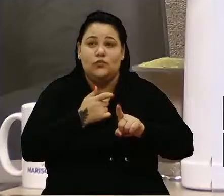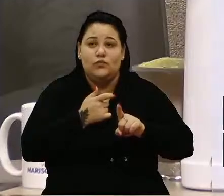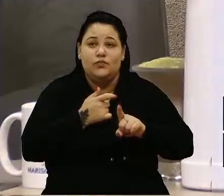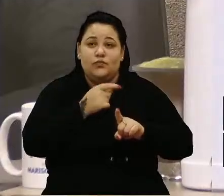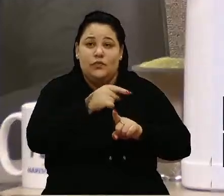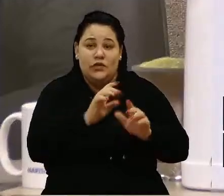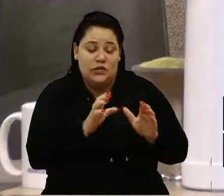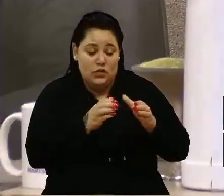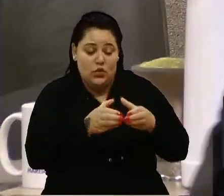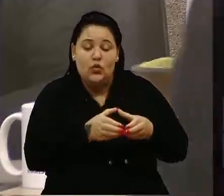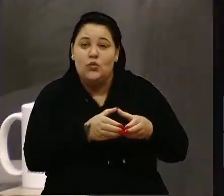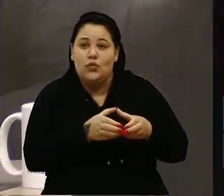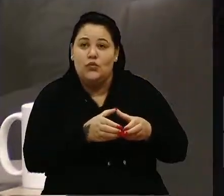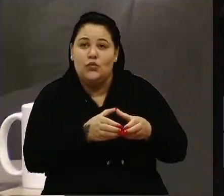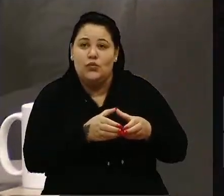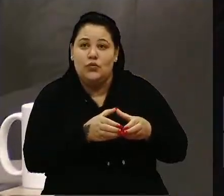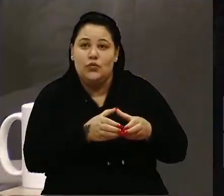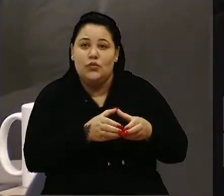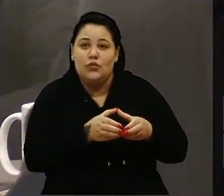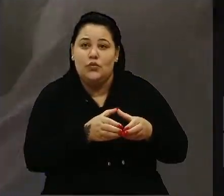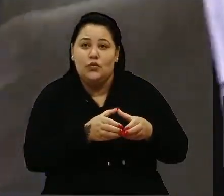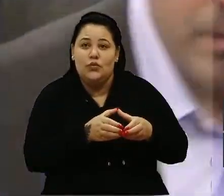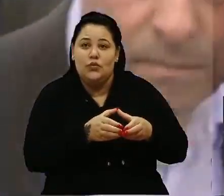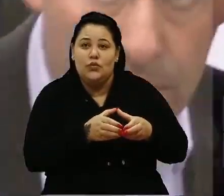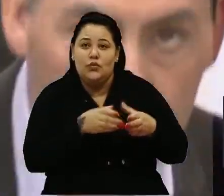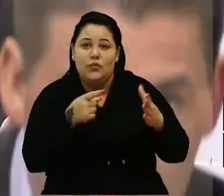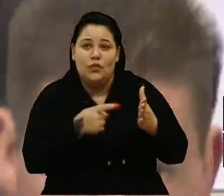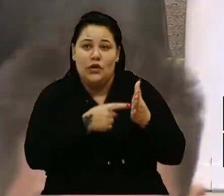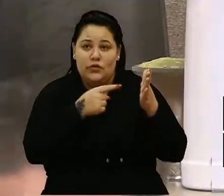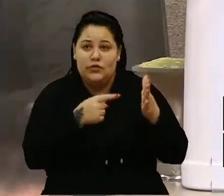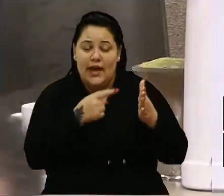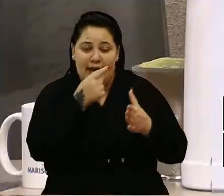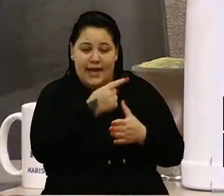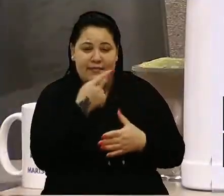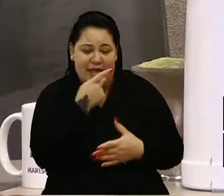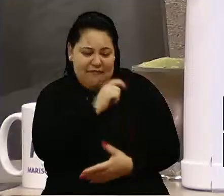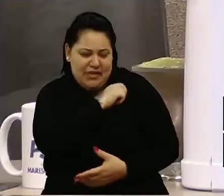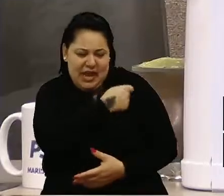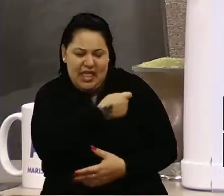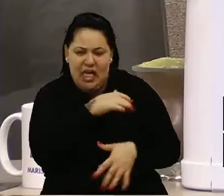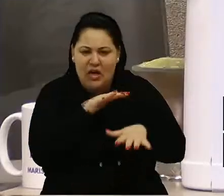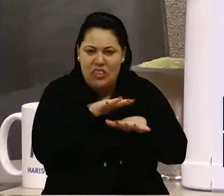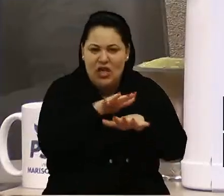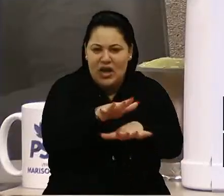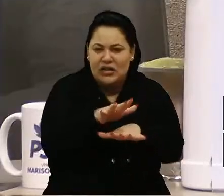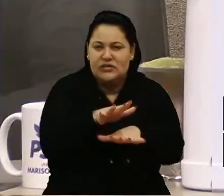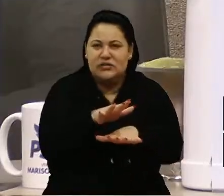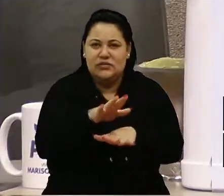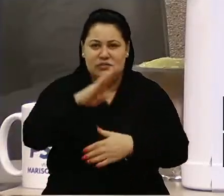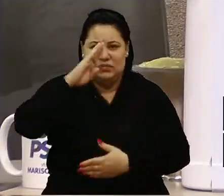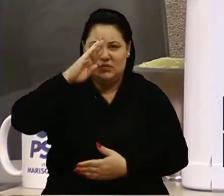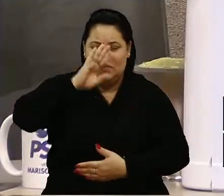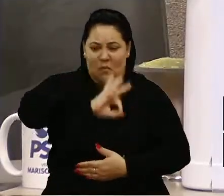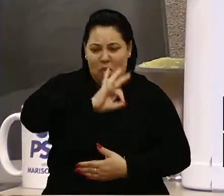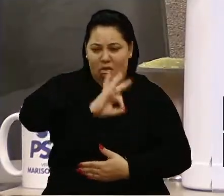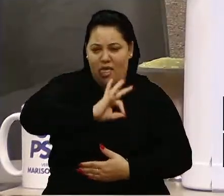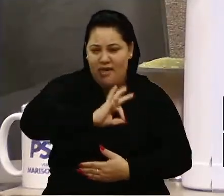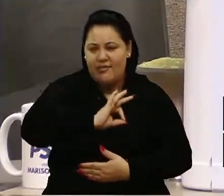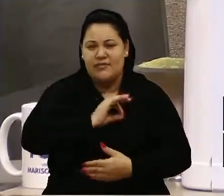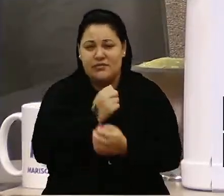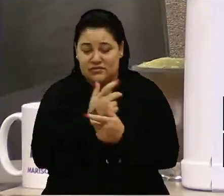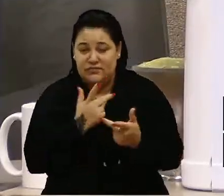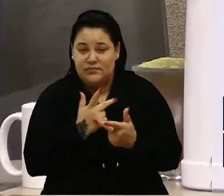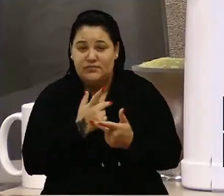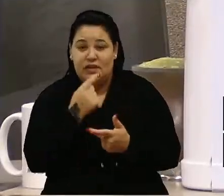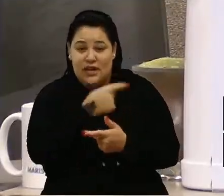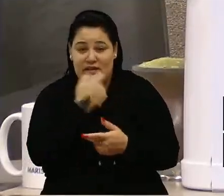grupo denunciado, né, denunciar ele para fiscalização de trânsito, para a Brigada Militar, para todas as forças de segurança,